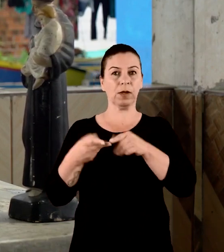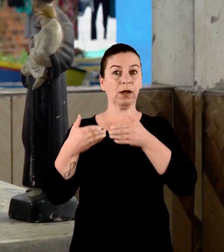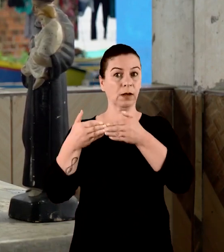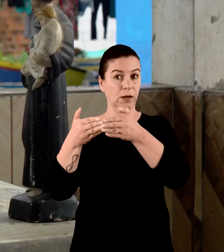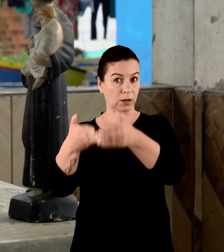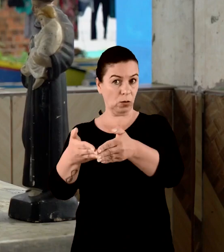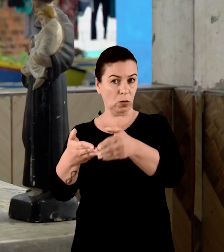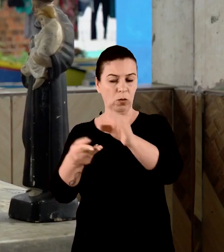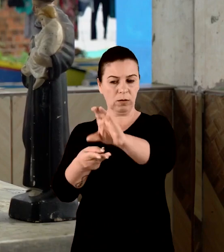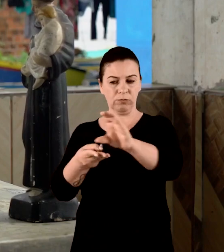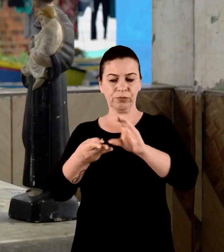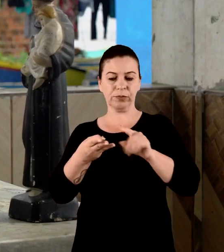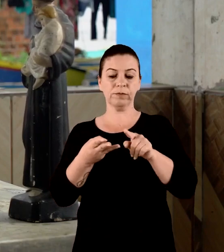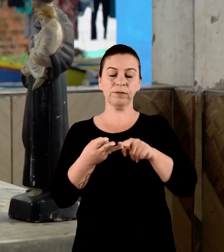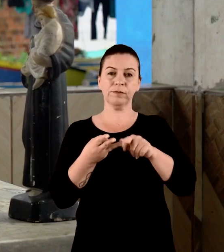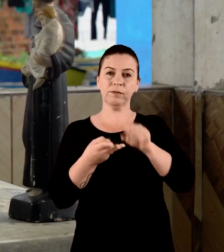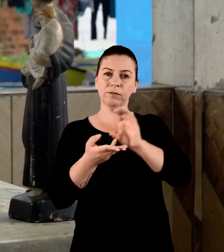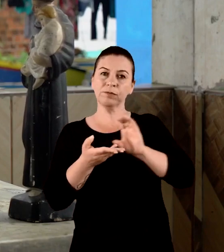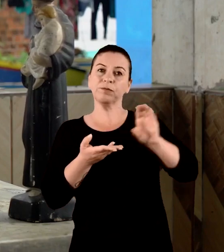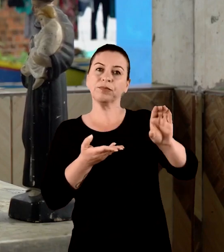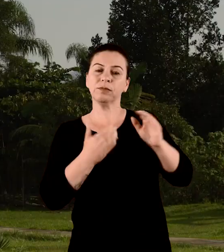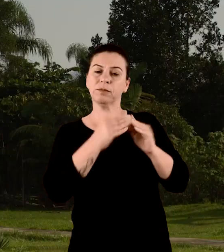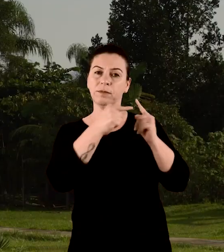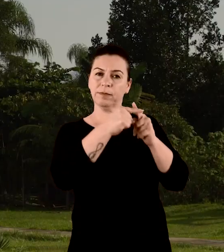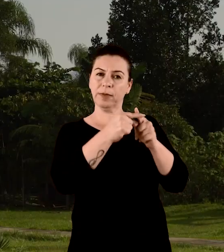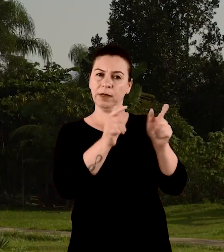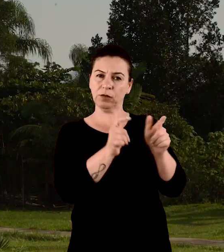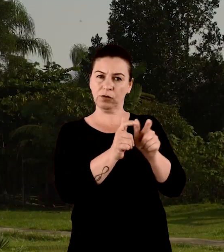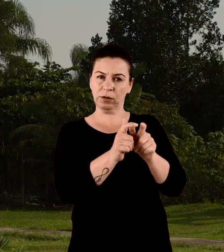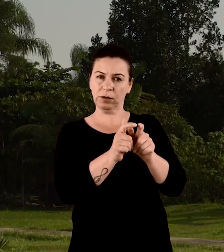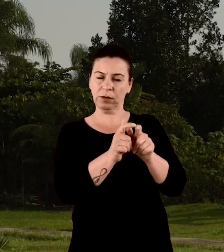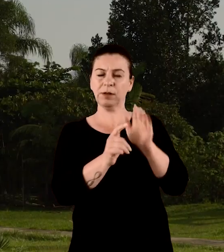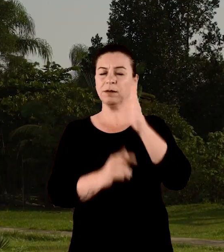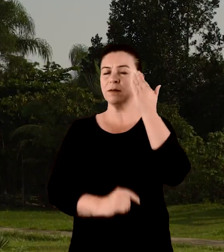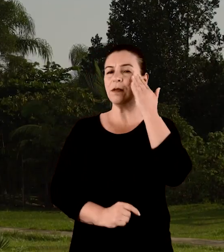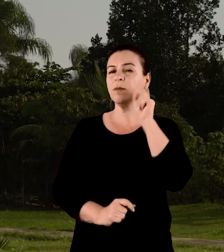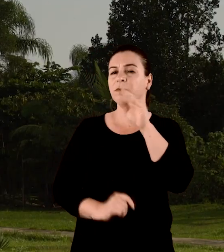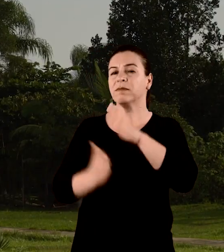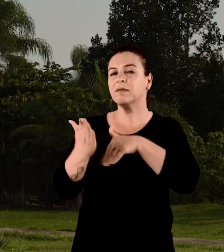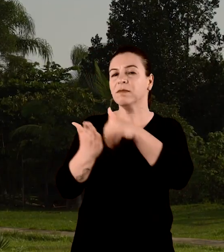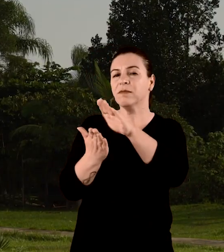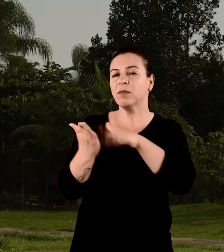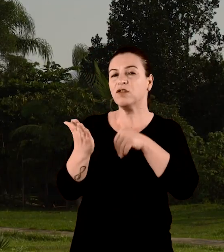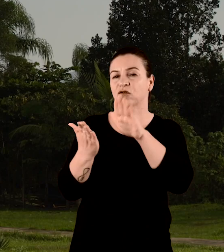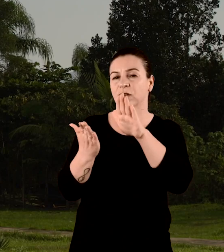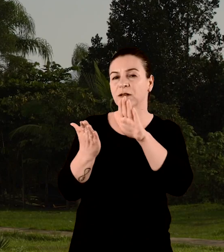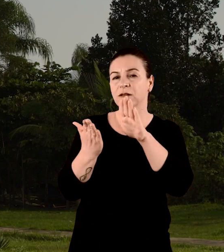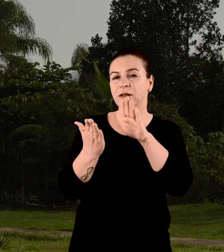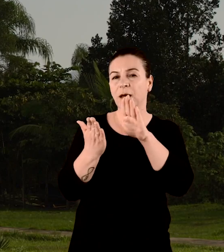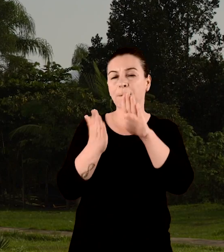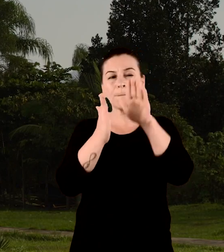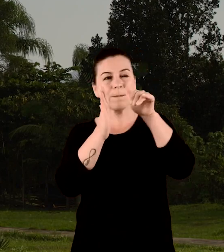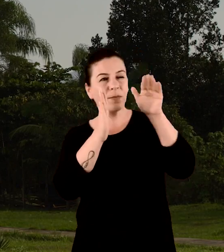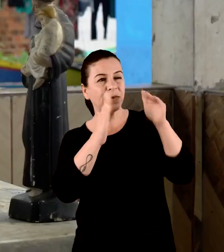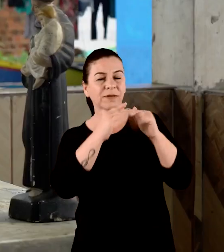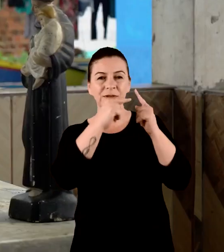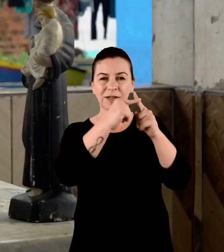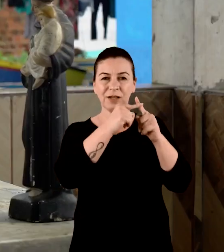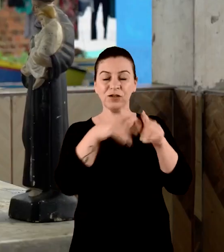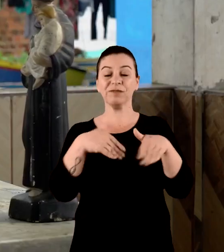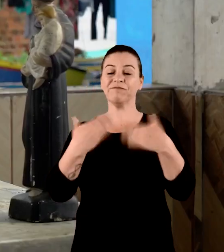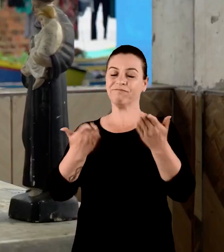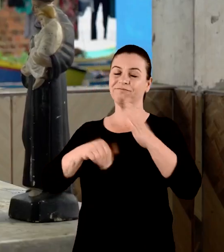para a canoa dele e uma parte para a comunidade, para a igrejinha. Aí ele me chamou e falou, a senhora sabe quem comprou a tinta para pintar essa igrejinha? Fui